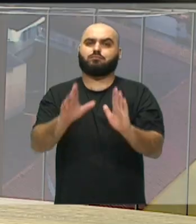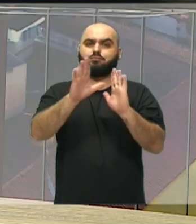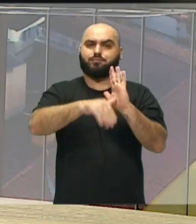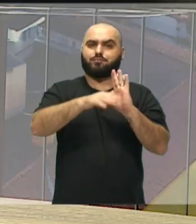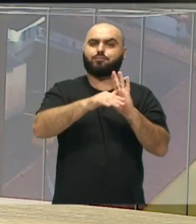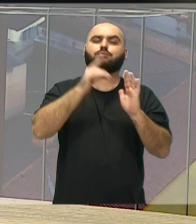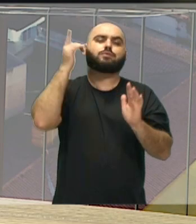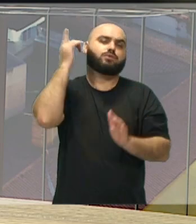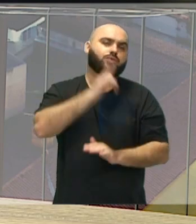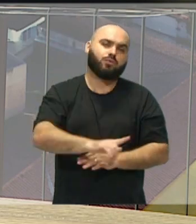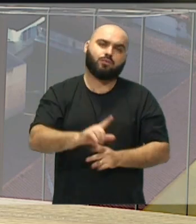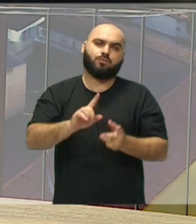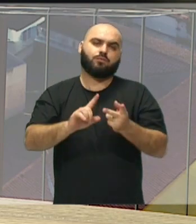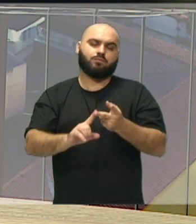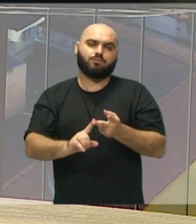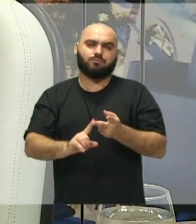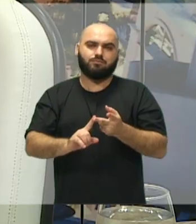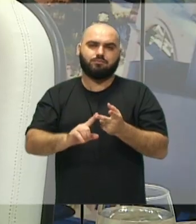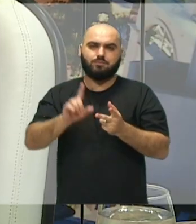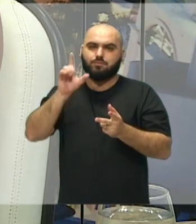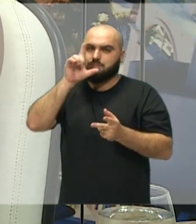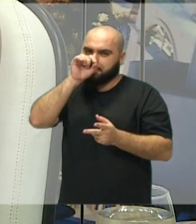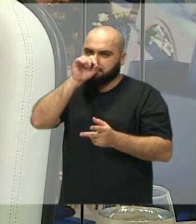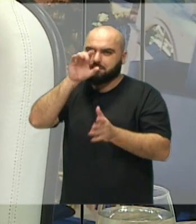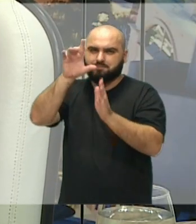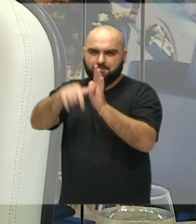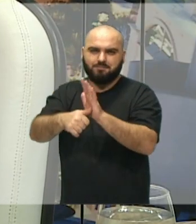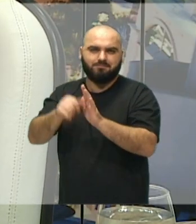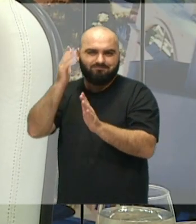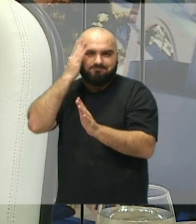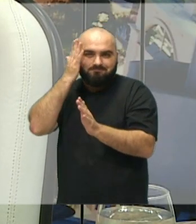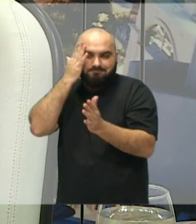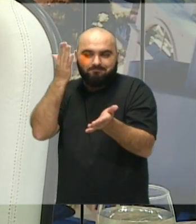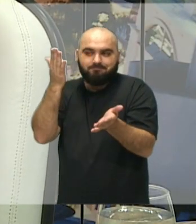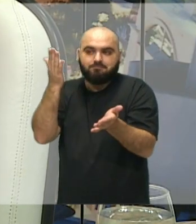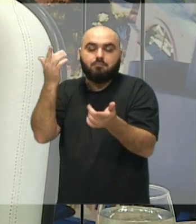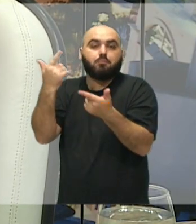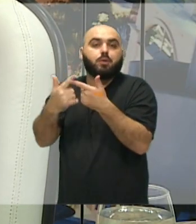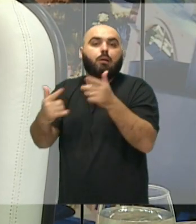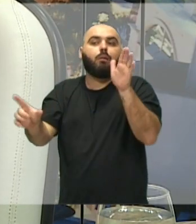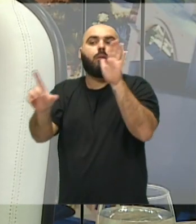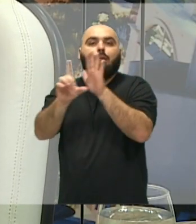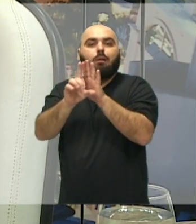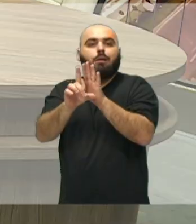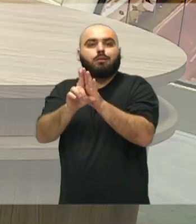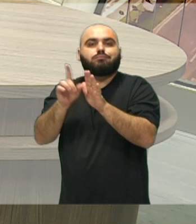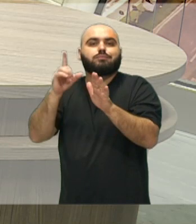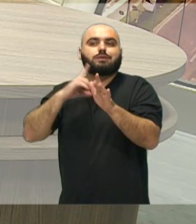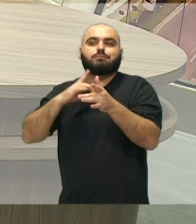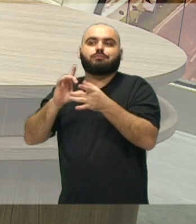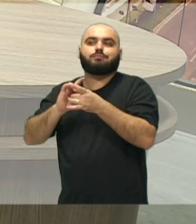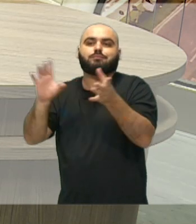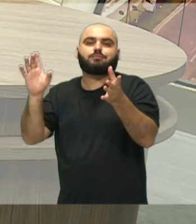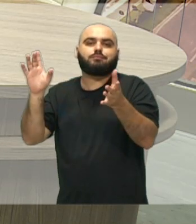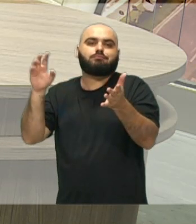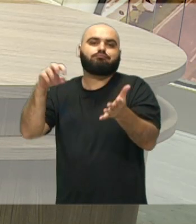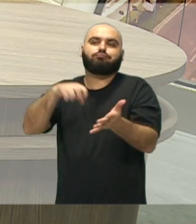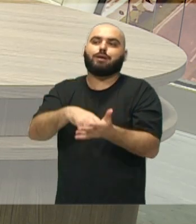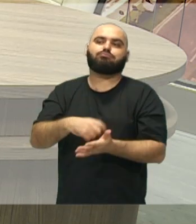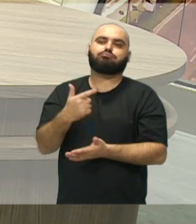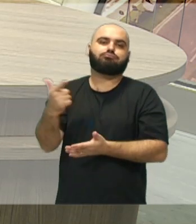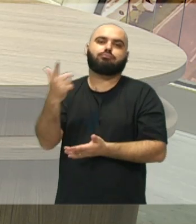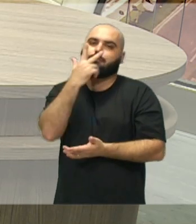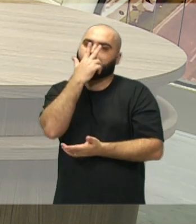de novo e tal, porque a legislação ela acaba tendo brechas para que caia na impunidade, assim,